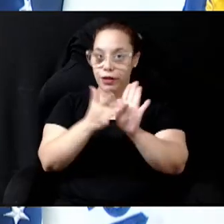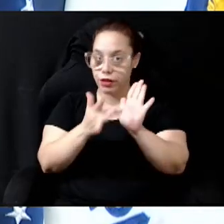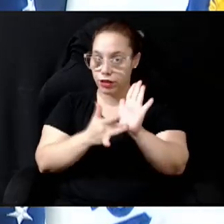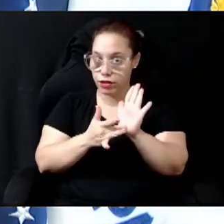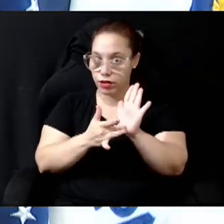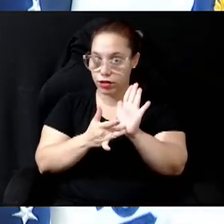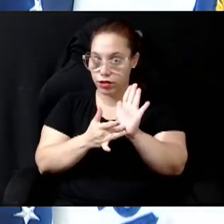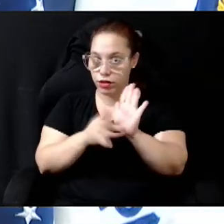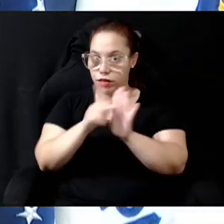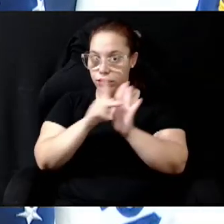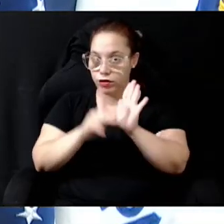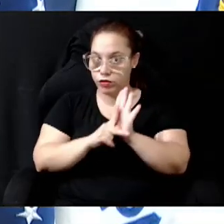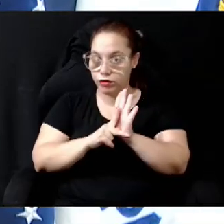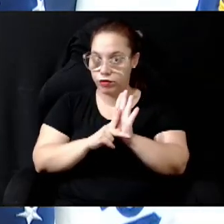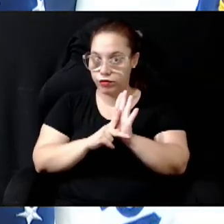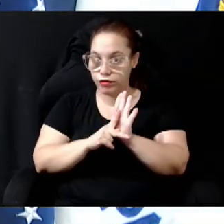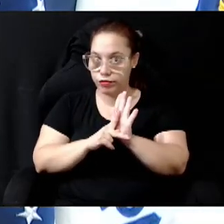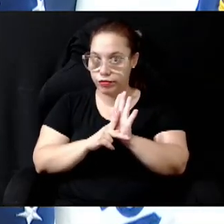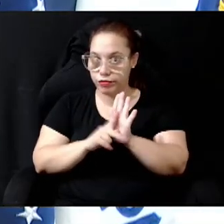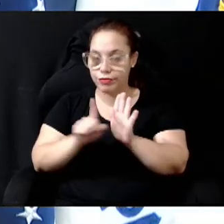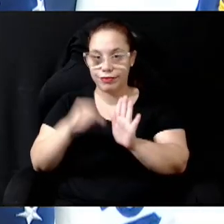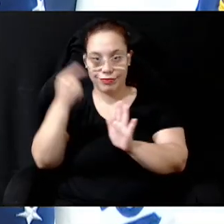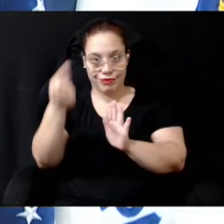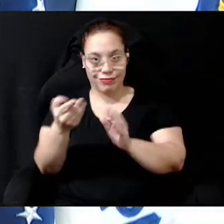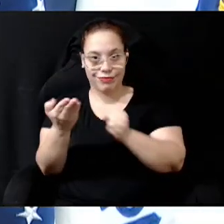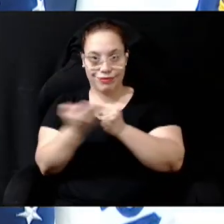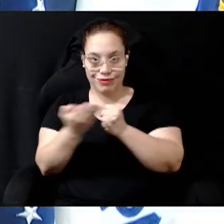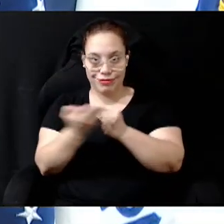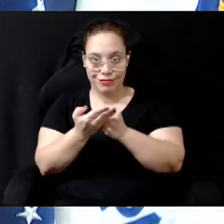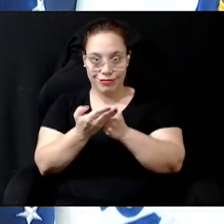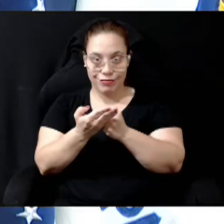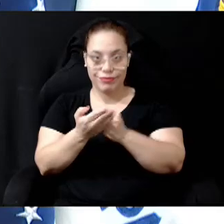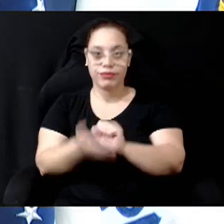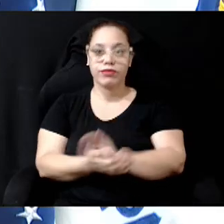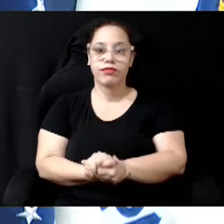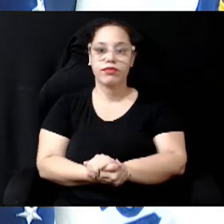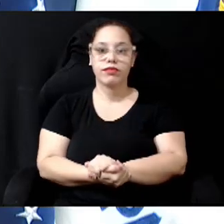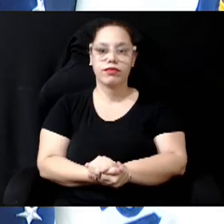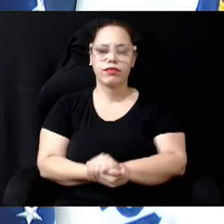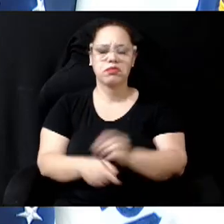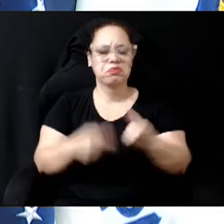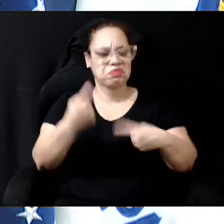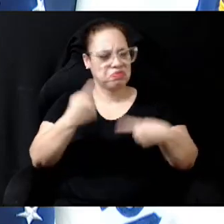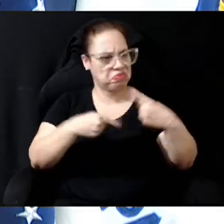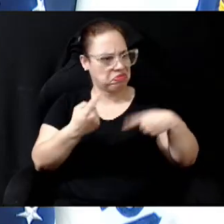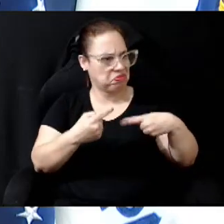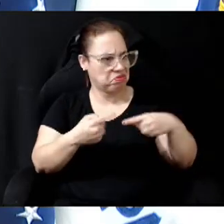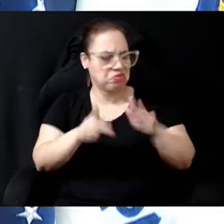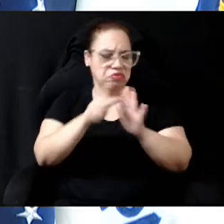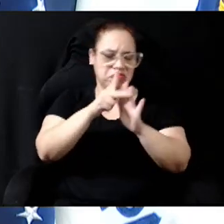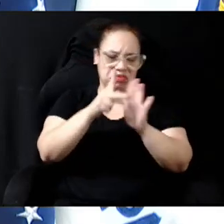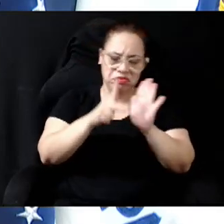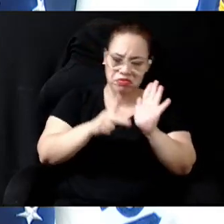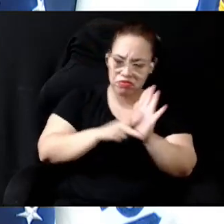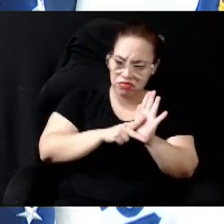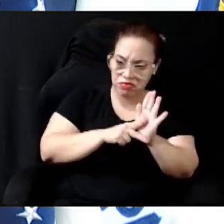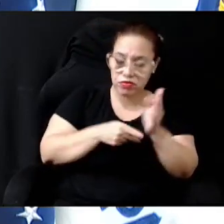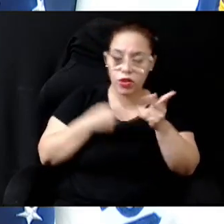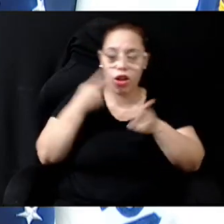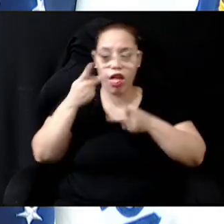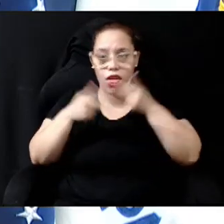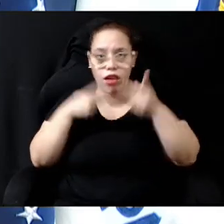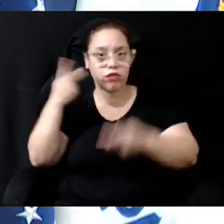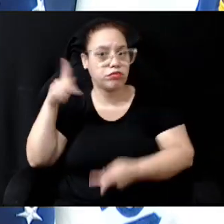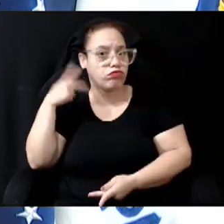você, você vai conferir daqui a pouquinho, depois do intervalo regimental, a análise dos projetos, a fala dos vereadores referente